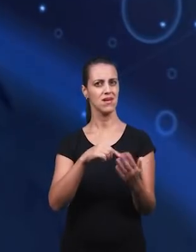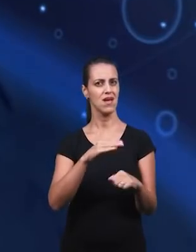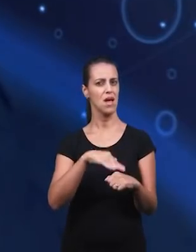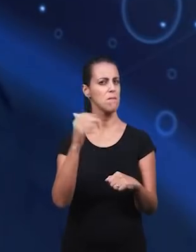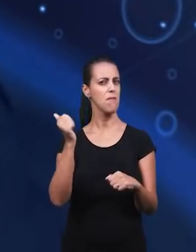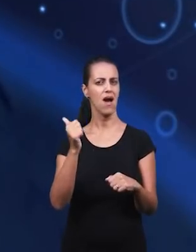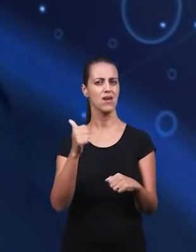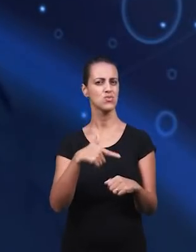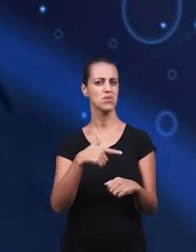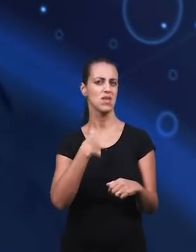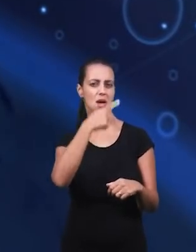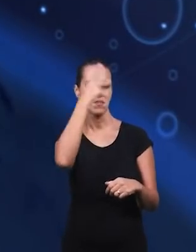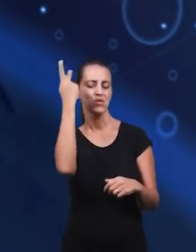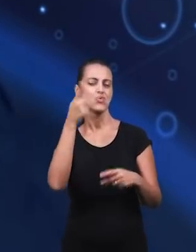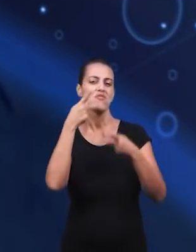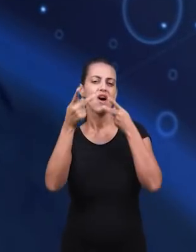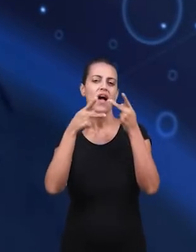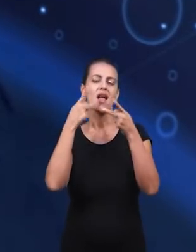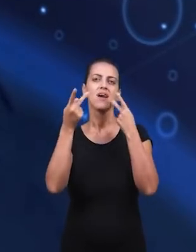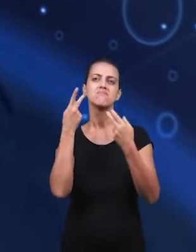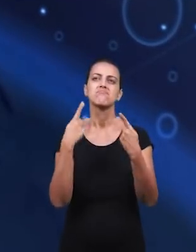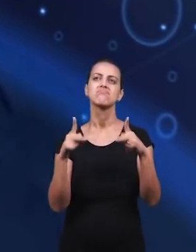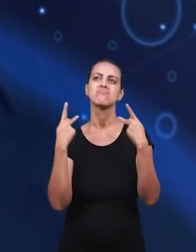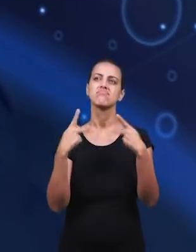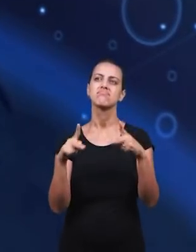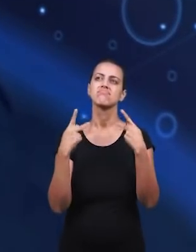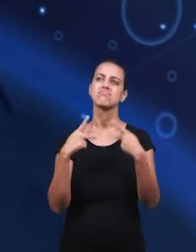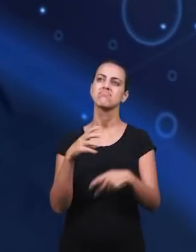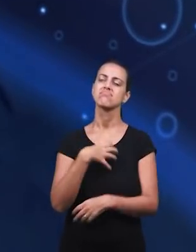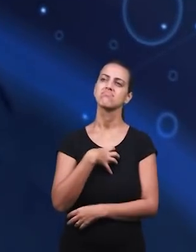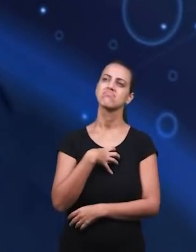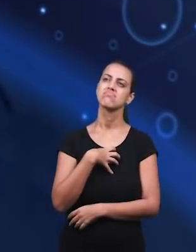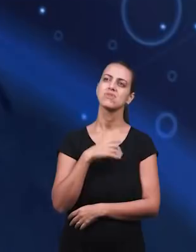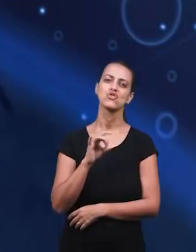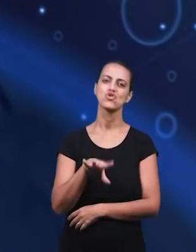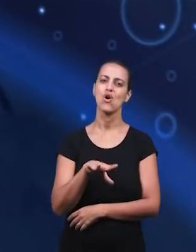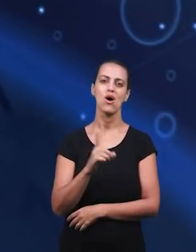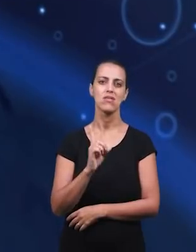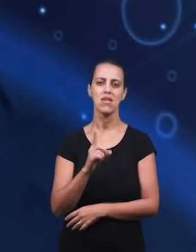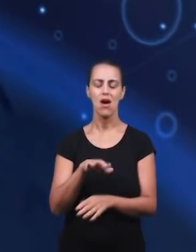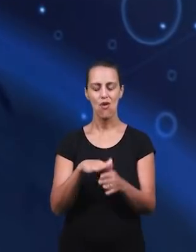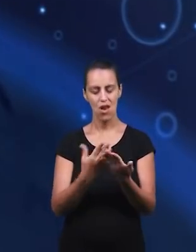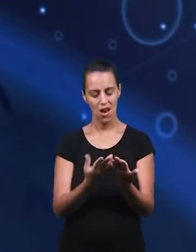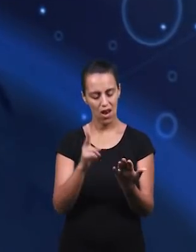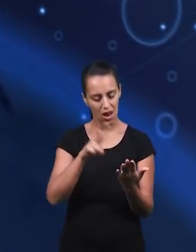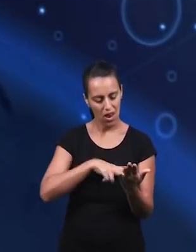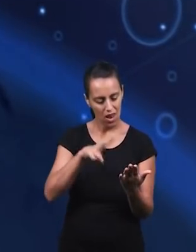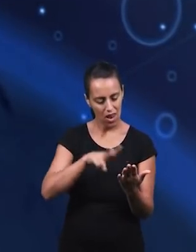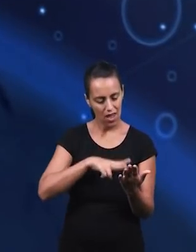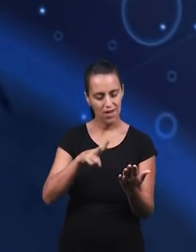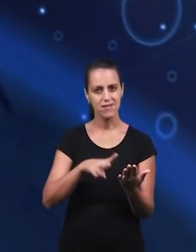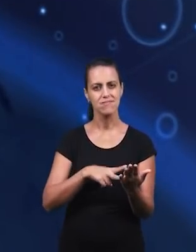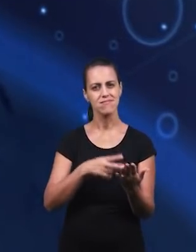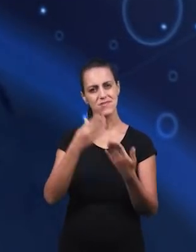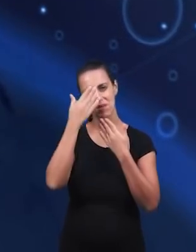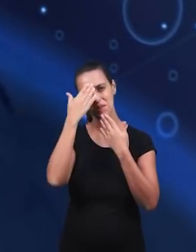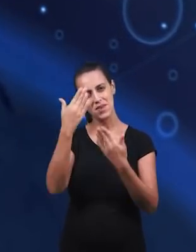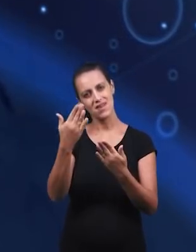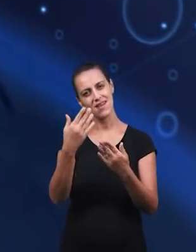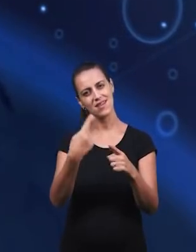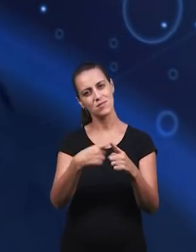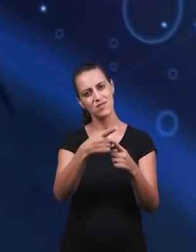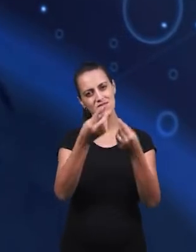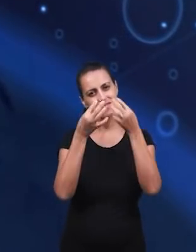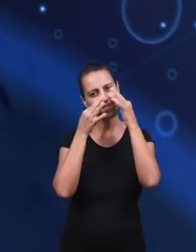simplesmente ouvir uma simples voz. Muito obrigado, irmão, por esta participação, o seu testemunho, em poucas palavras, mas o